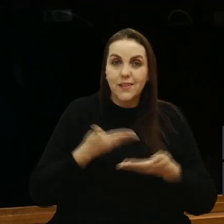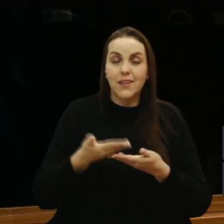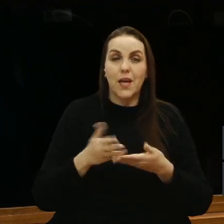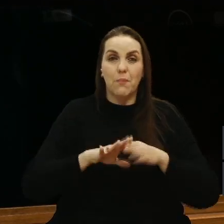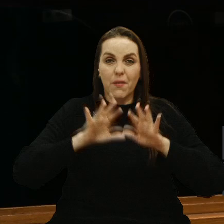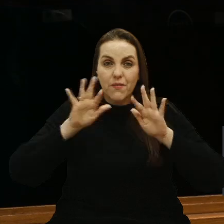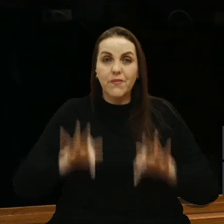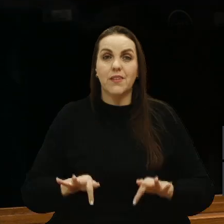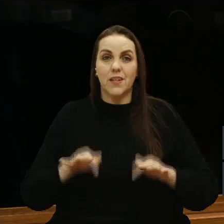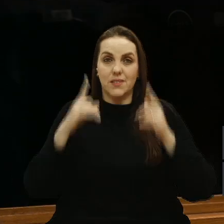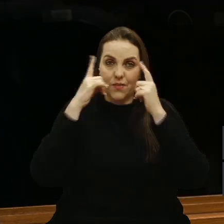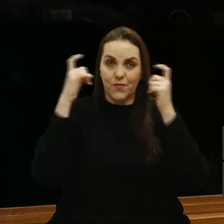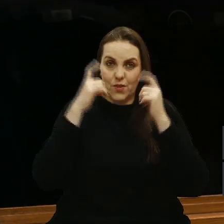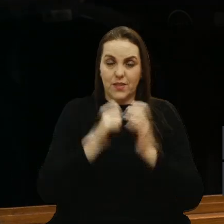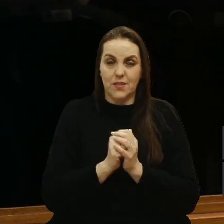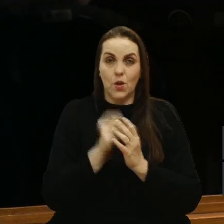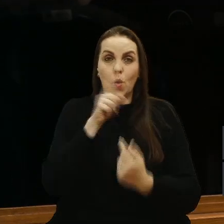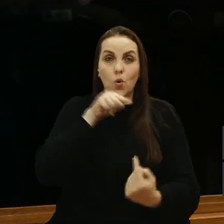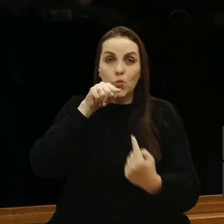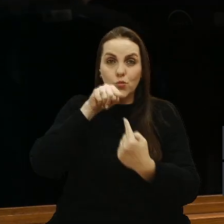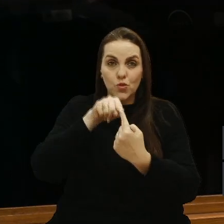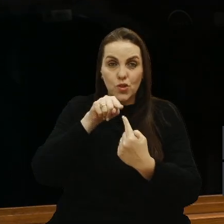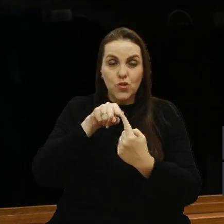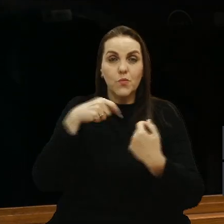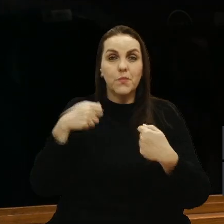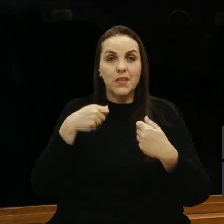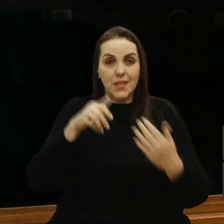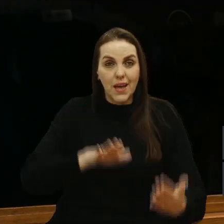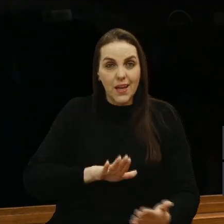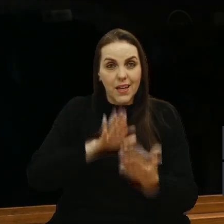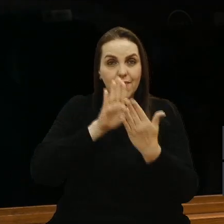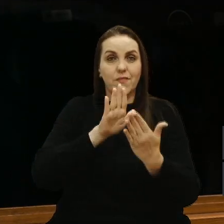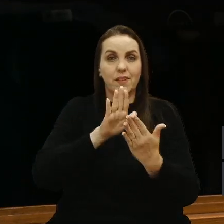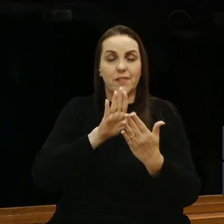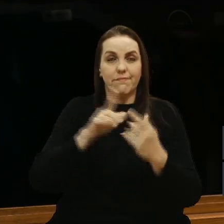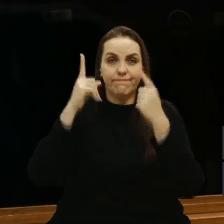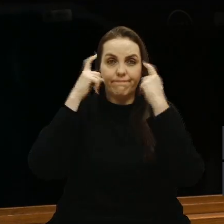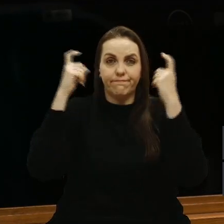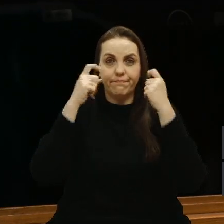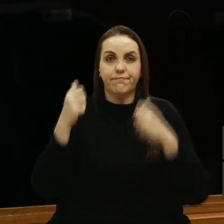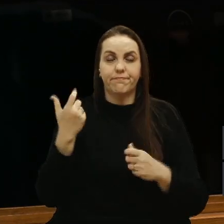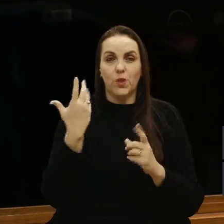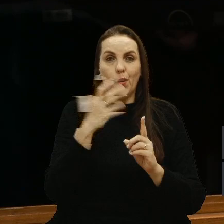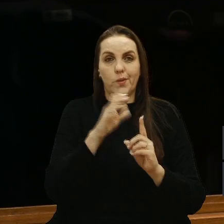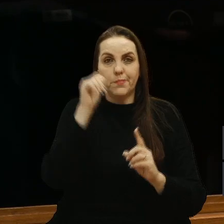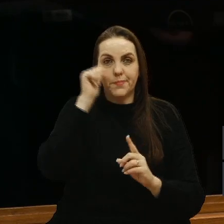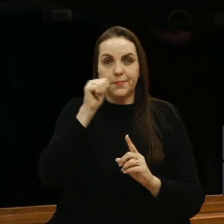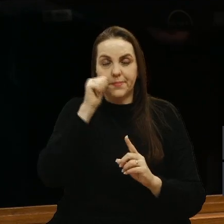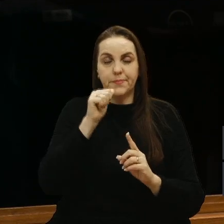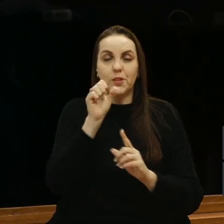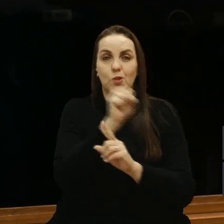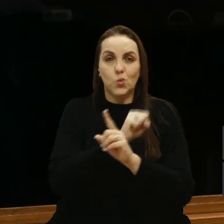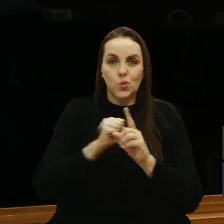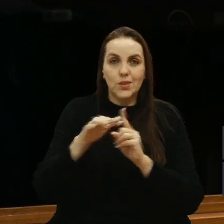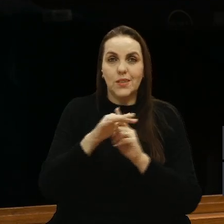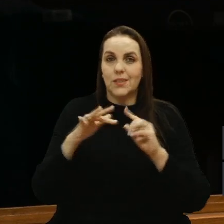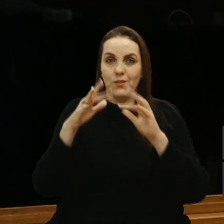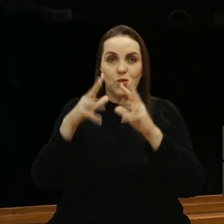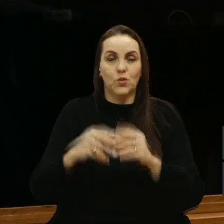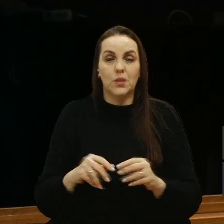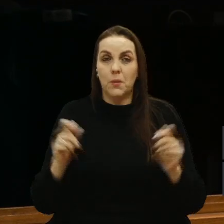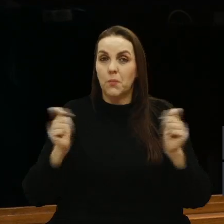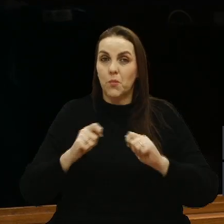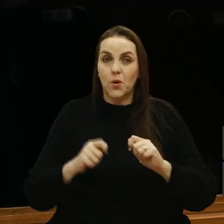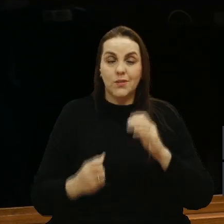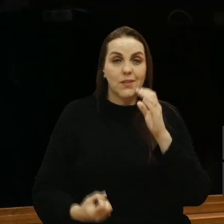falando isso. O nosso objetivo é que a gente possa enfrentar a violência contra as mulheres, a violência que existe na sociedade, né, que a gente possa